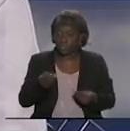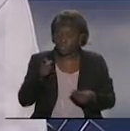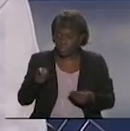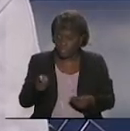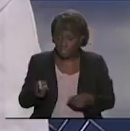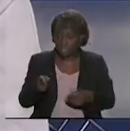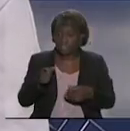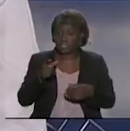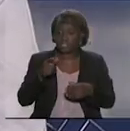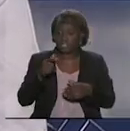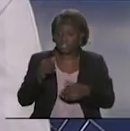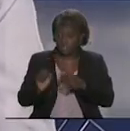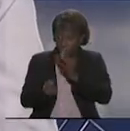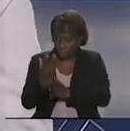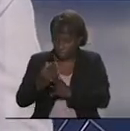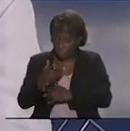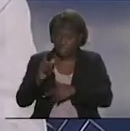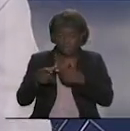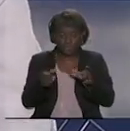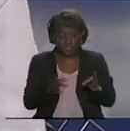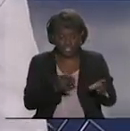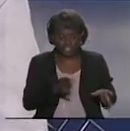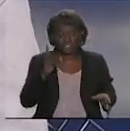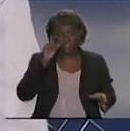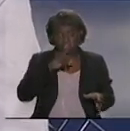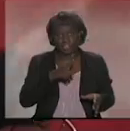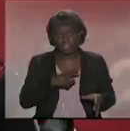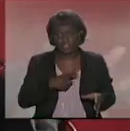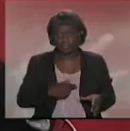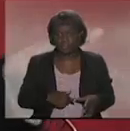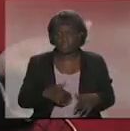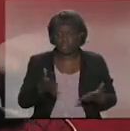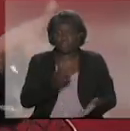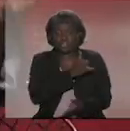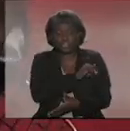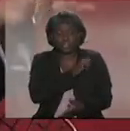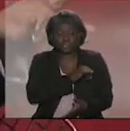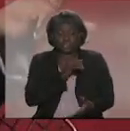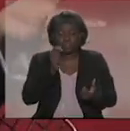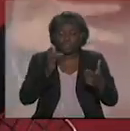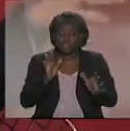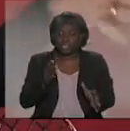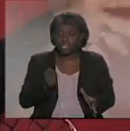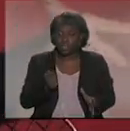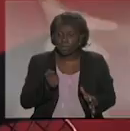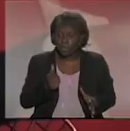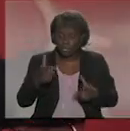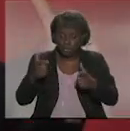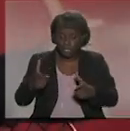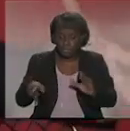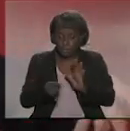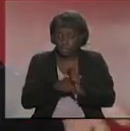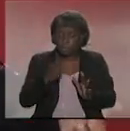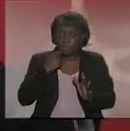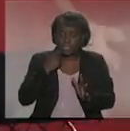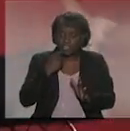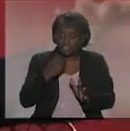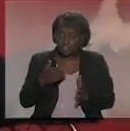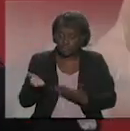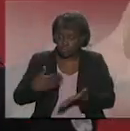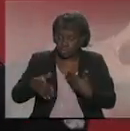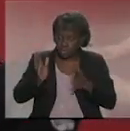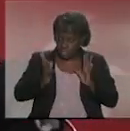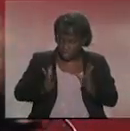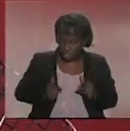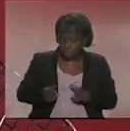relação ao beneficiamento desse produto, ao escoamento da produção. Já se falou também, o Rio já teve a ponto de ter uma área de beneficiamento